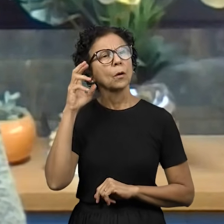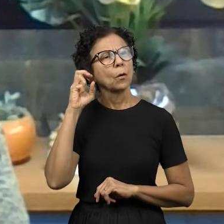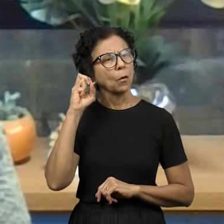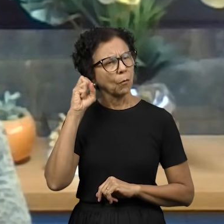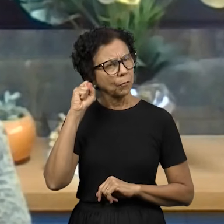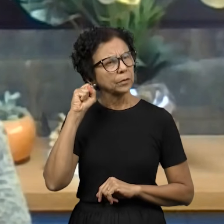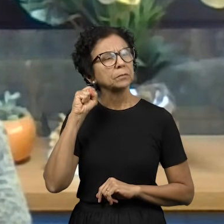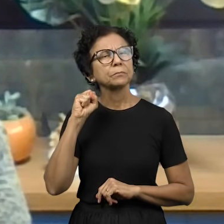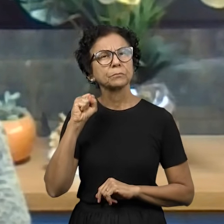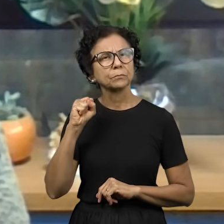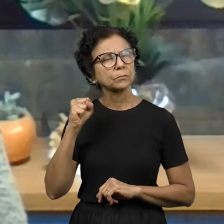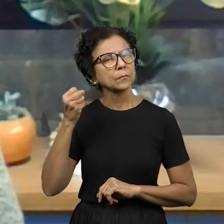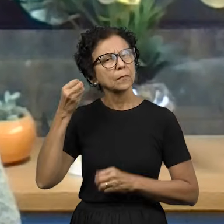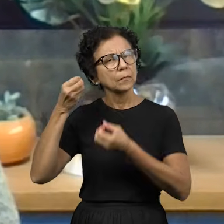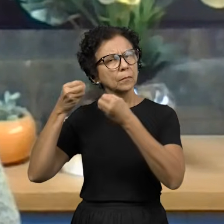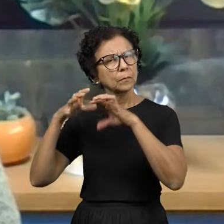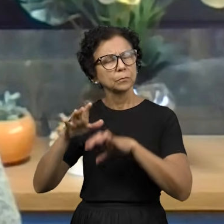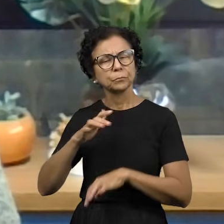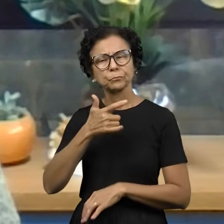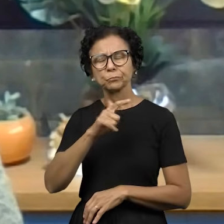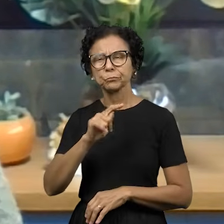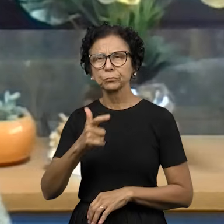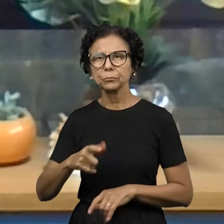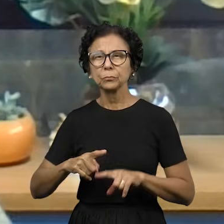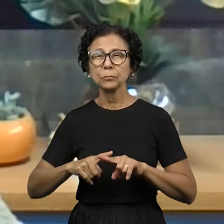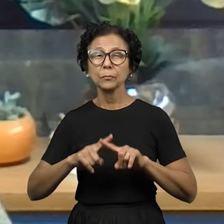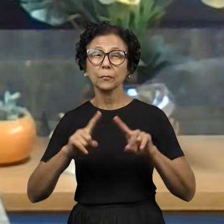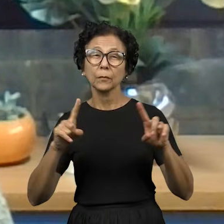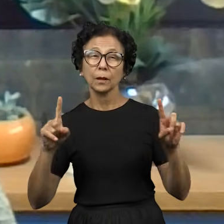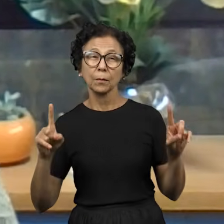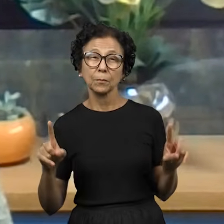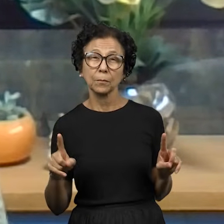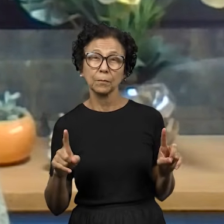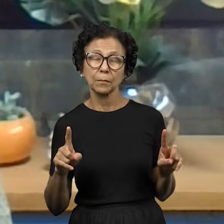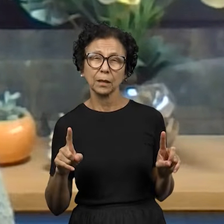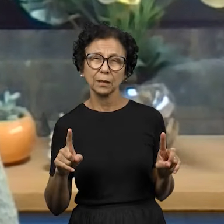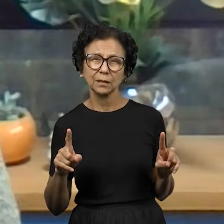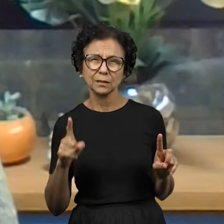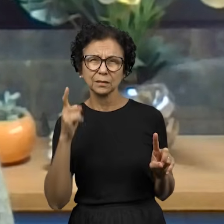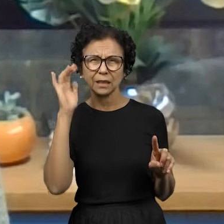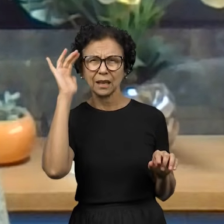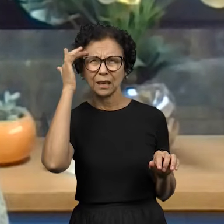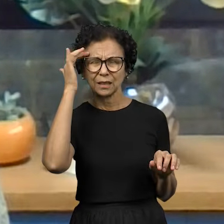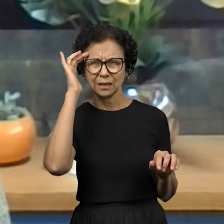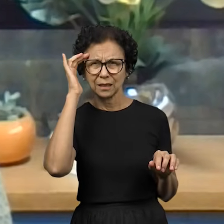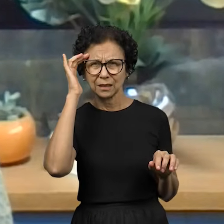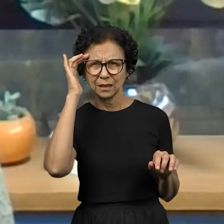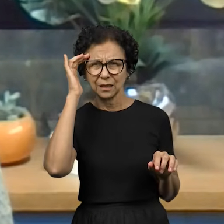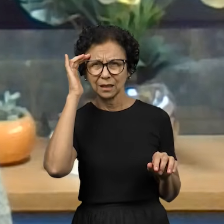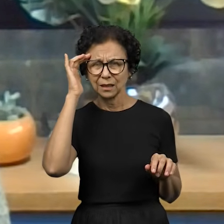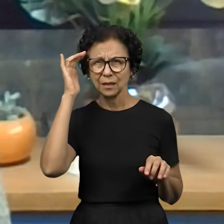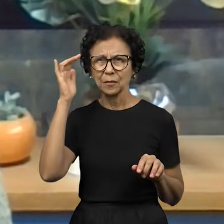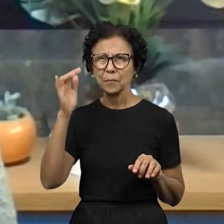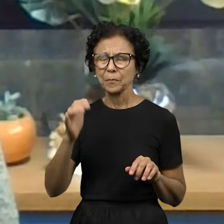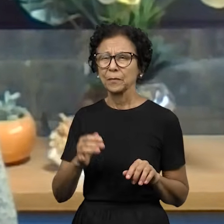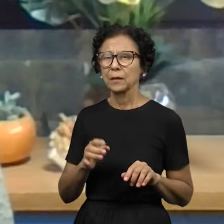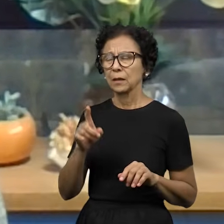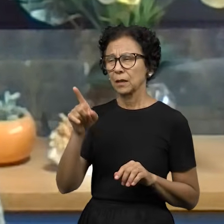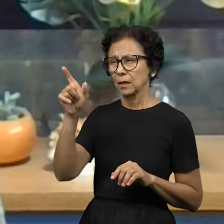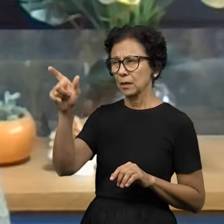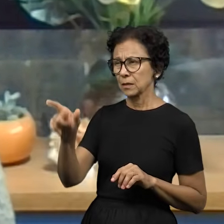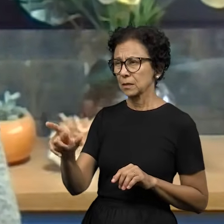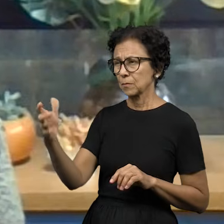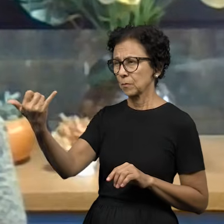então elas não têm um prejuízo auditivo, mas elas têm um prejuízo na compreensão daquilo que ouvi. Então é do